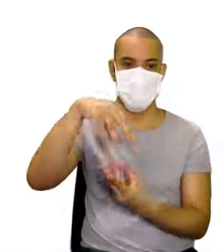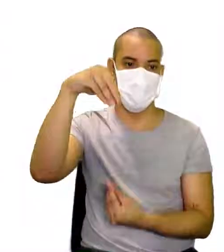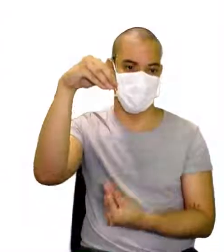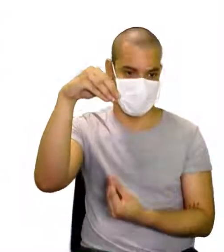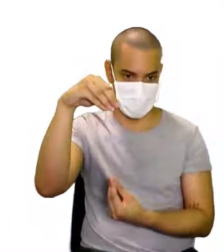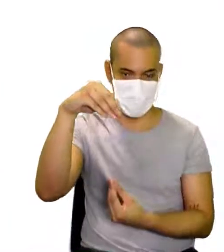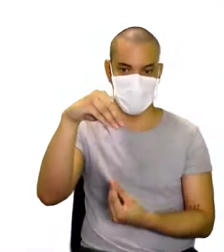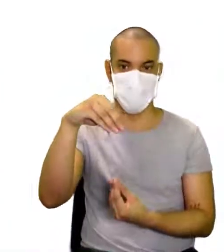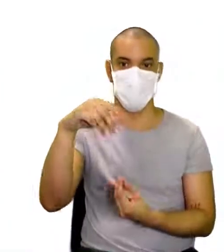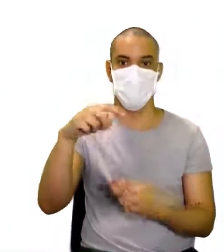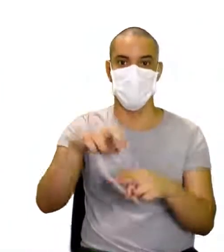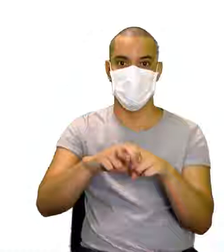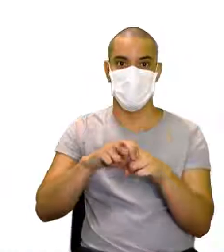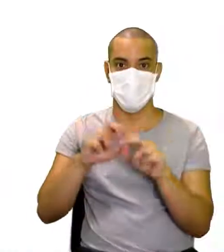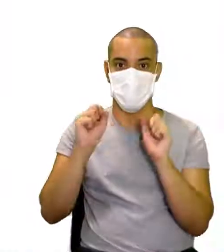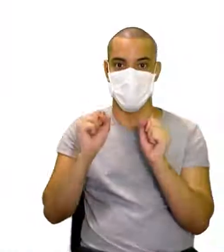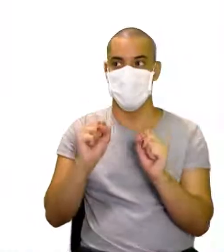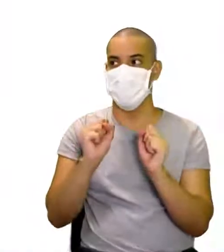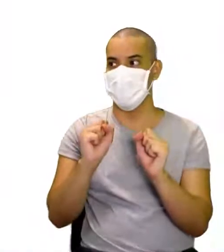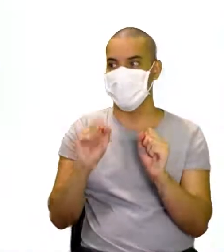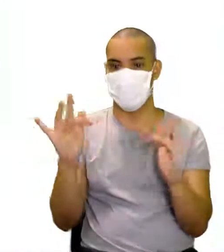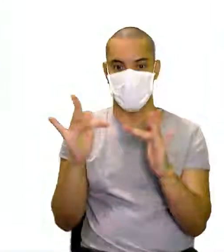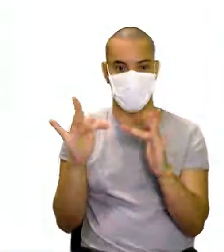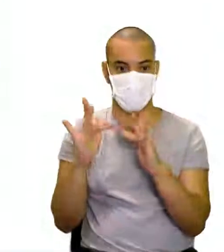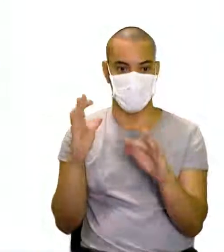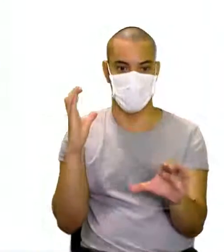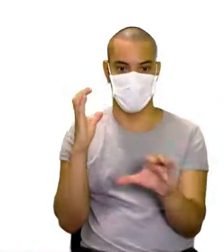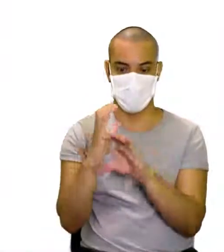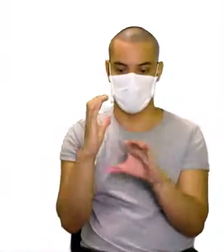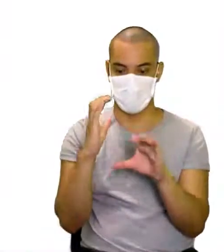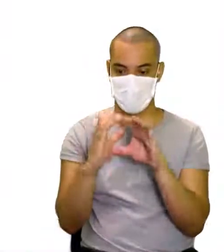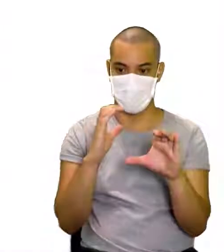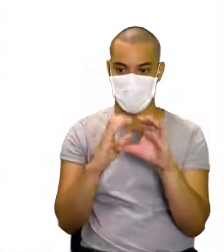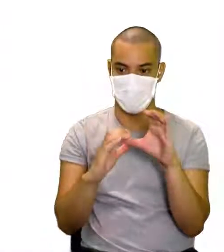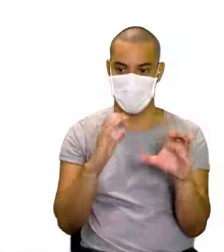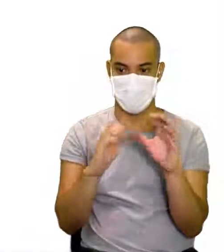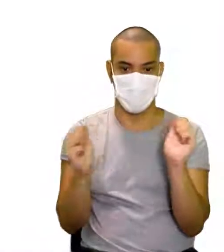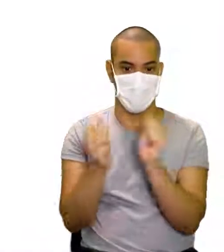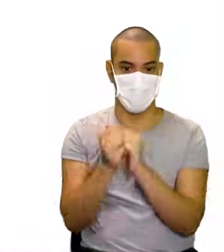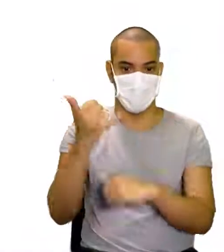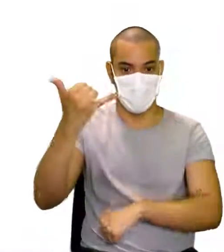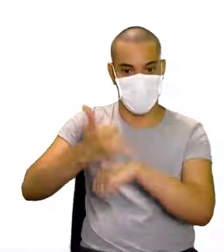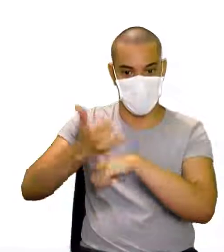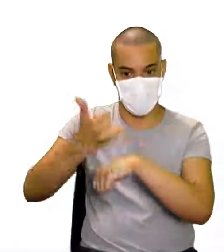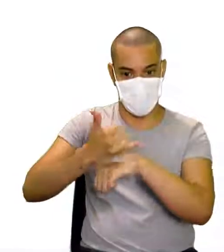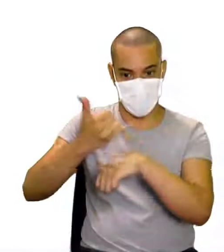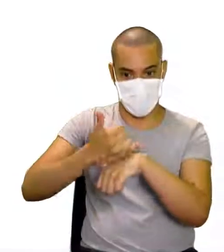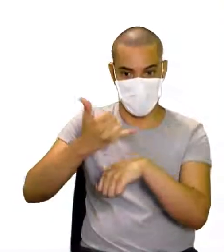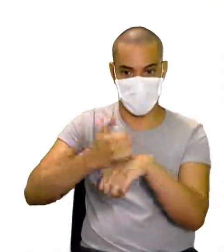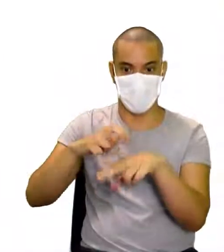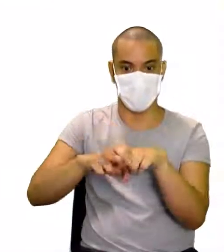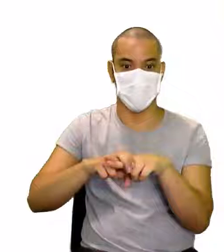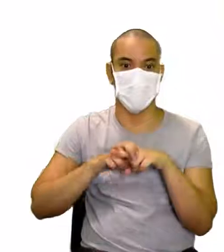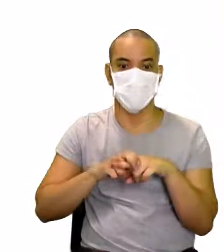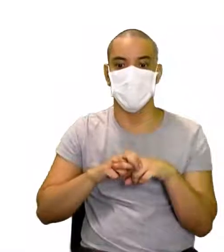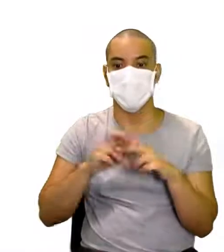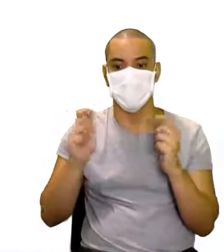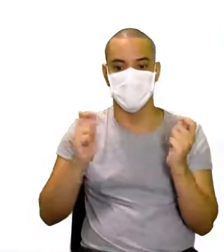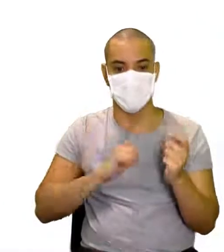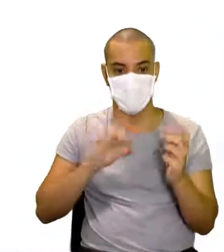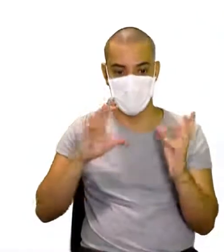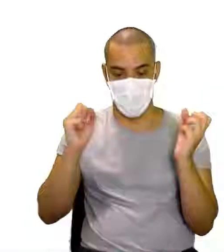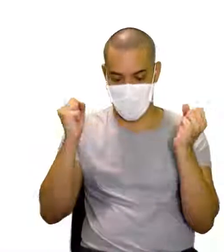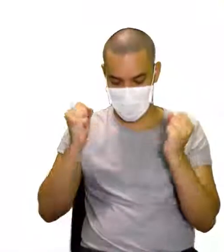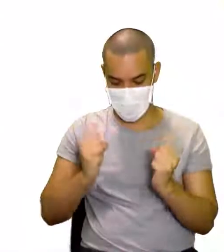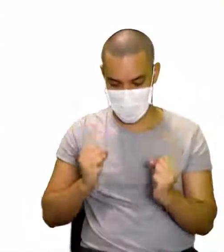esse poderia comunicar vida ao ferro inerte, que por sua vez também adquiria o poder de